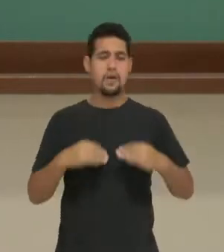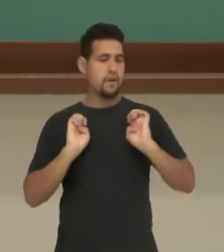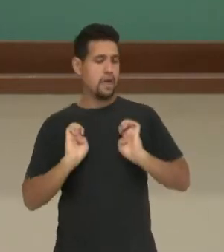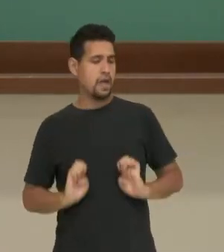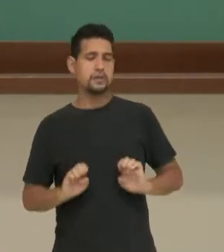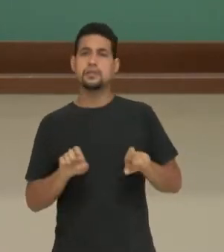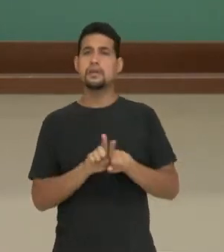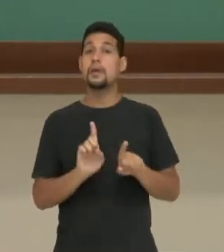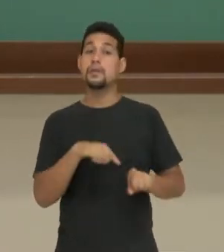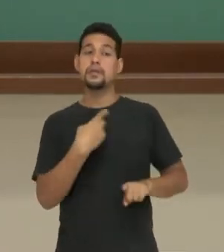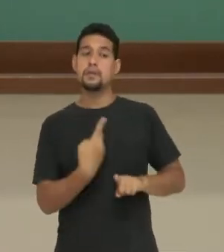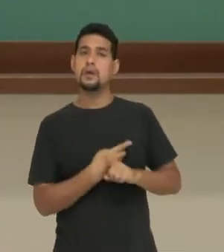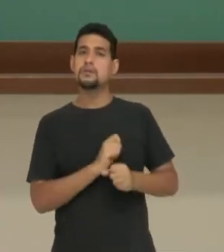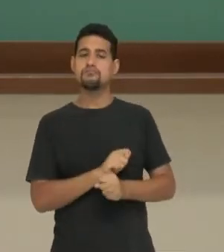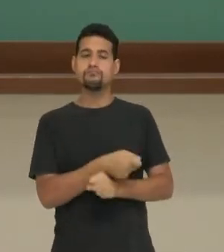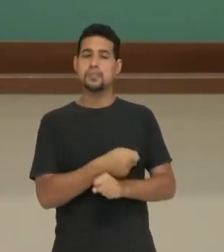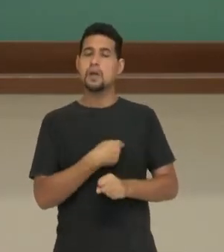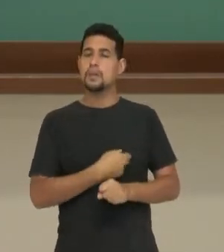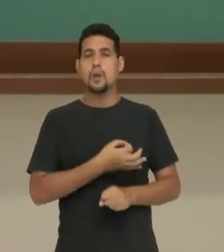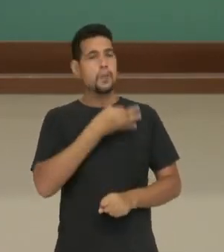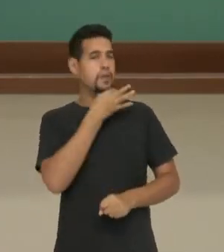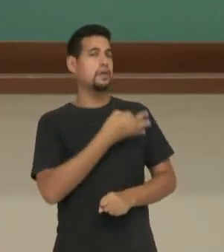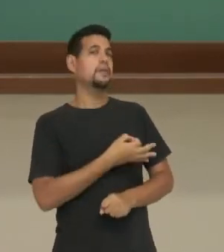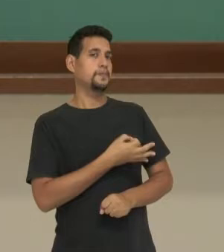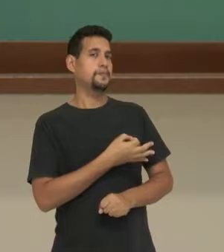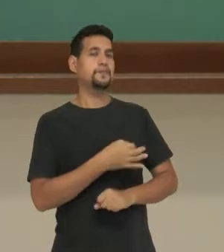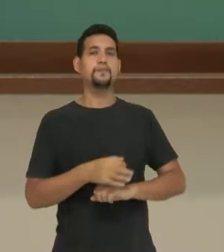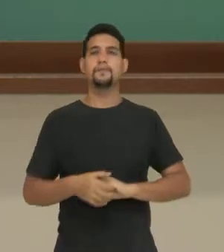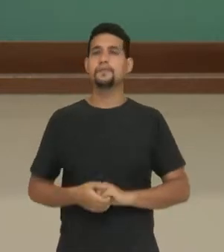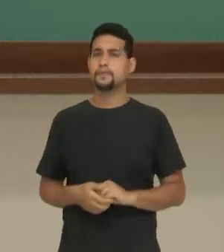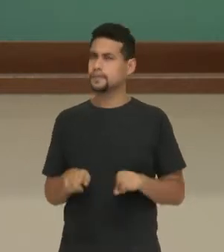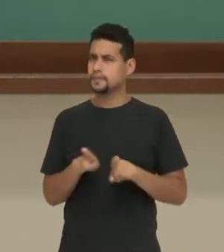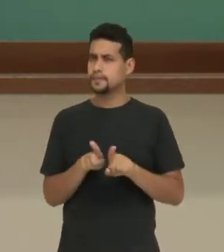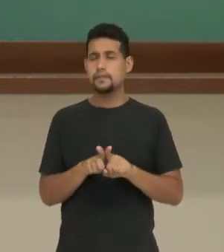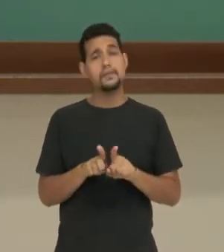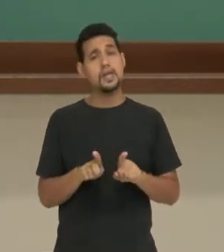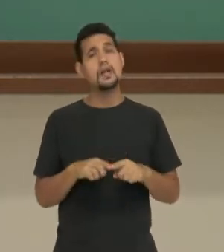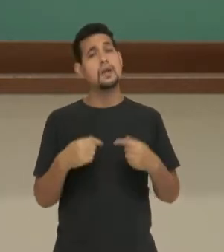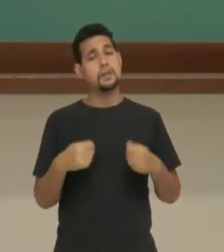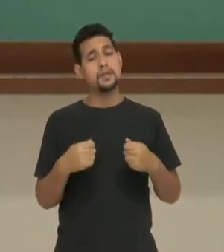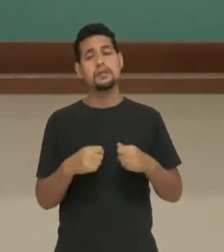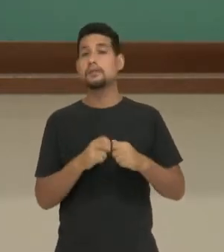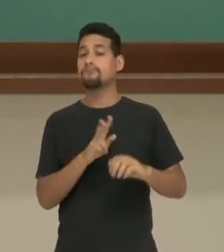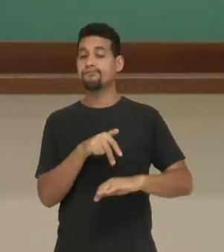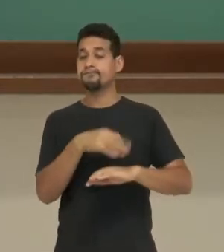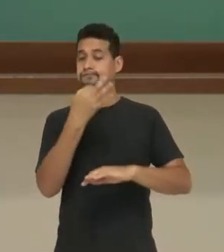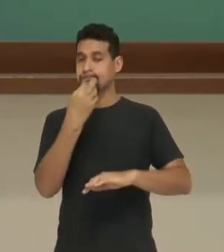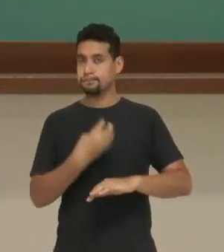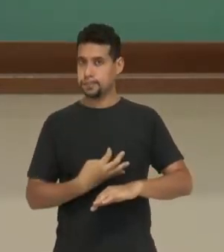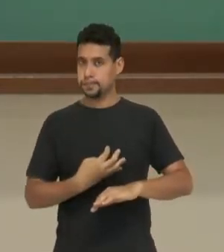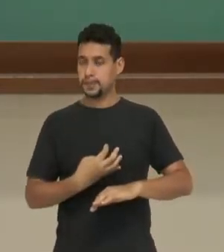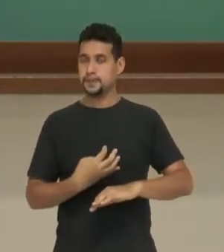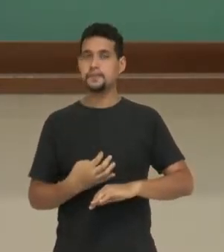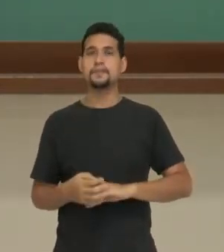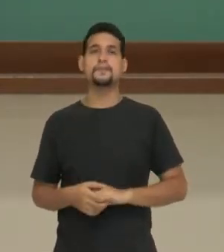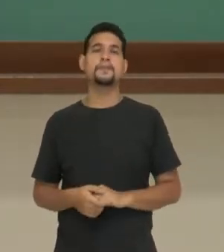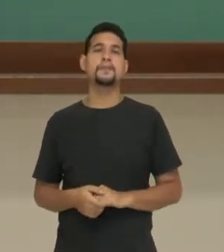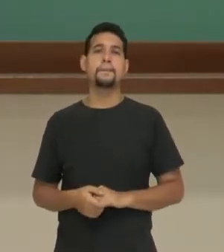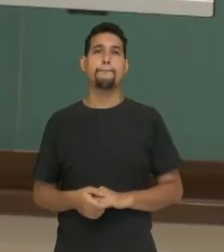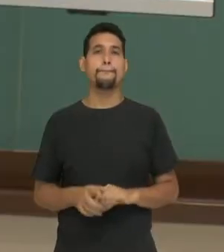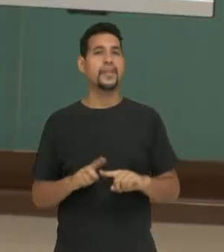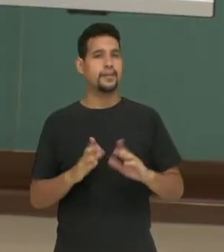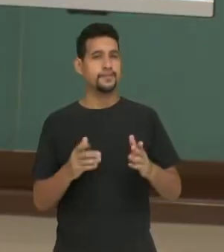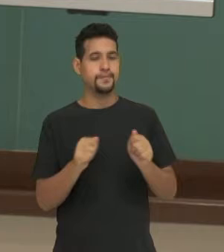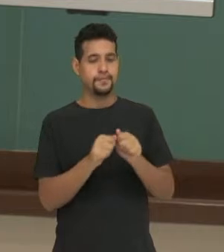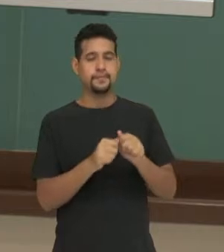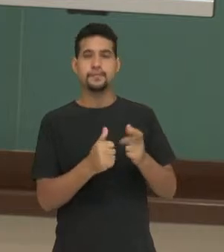para aí sim eu defender a minha tese, defender o meu ponto de vista e, portanto, me posicionar. Então, vamos para a